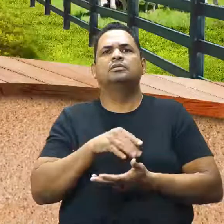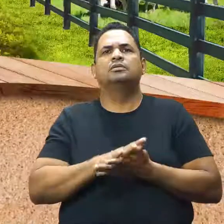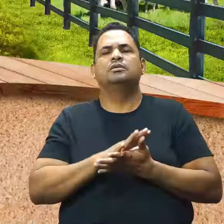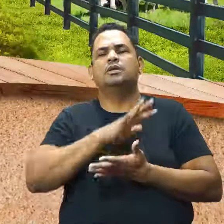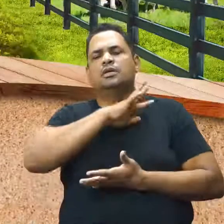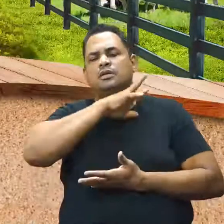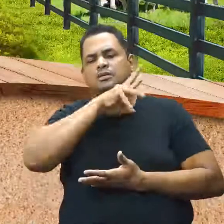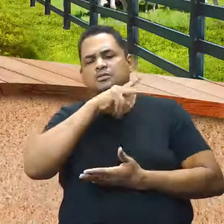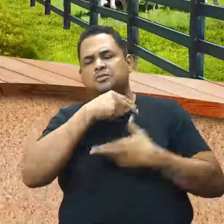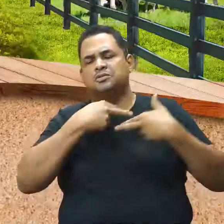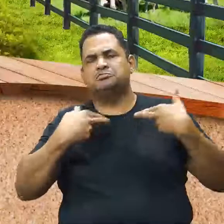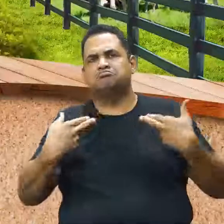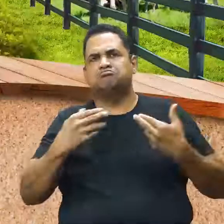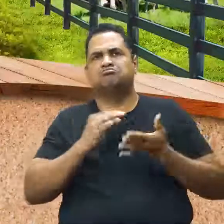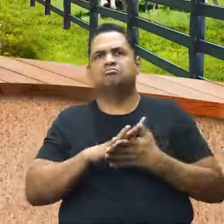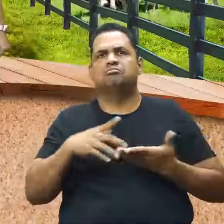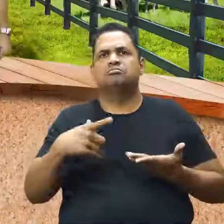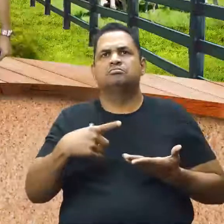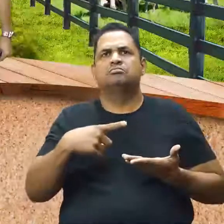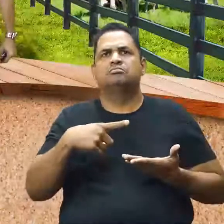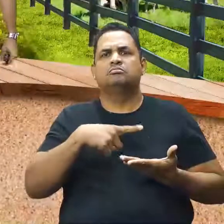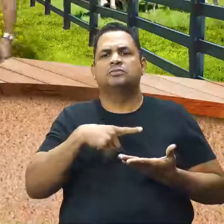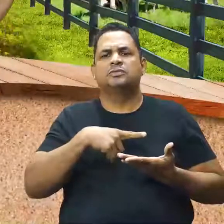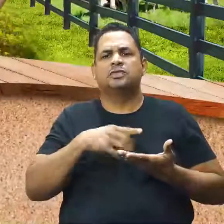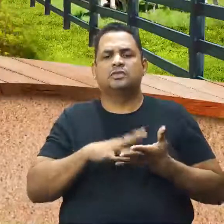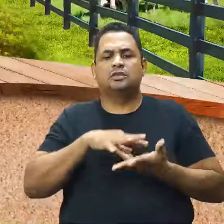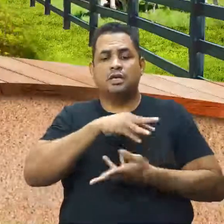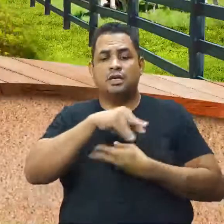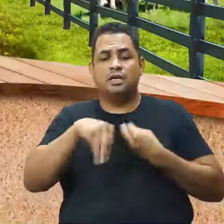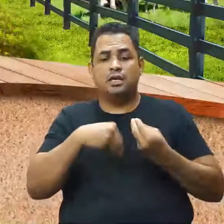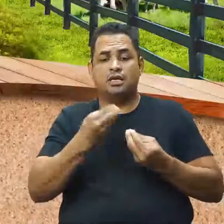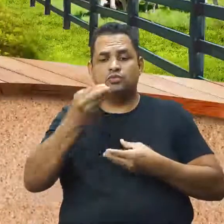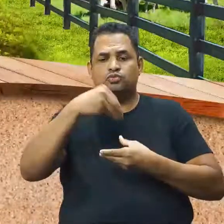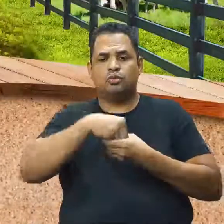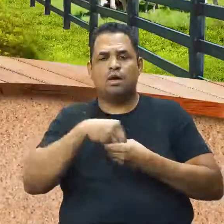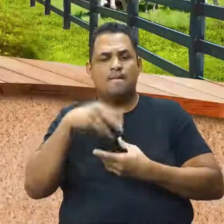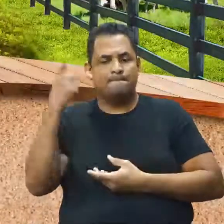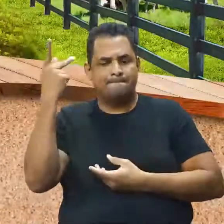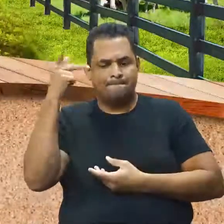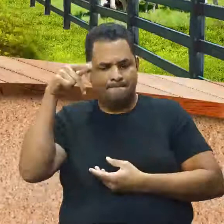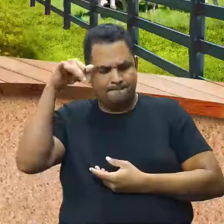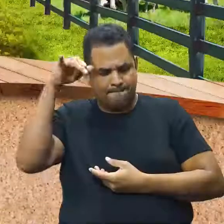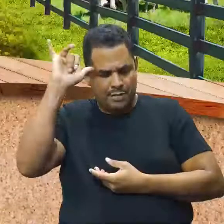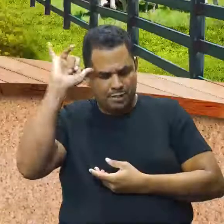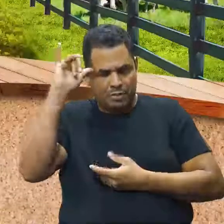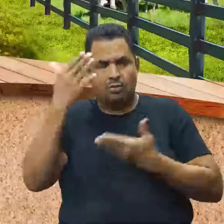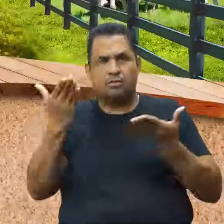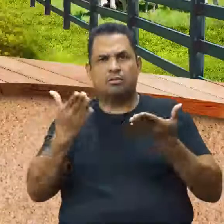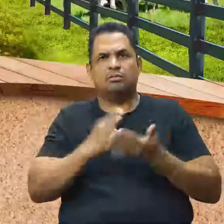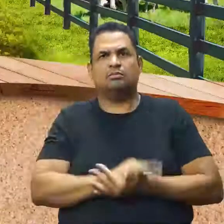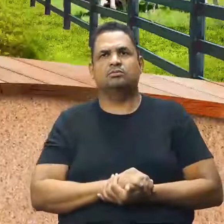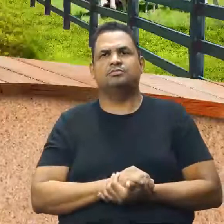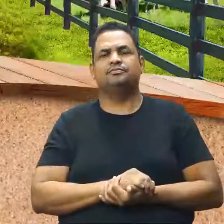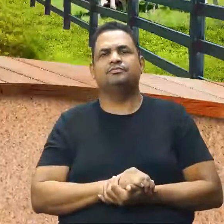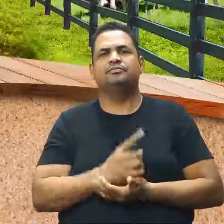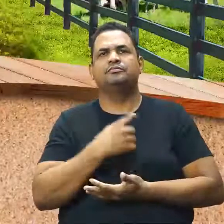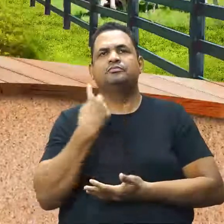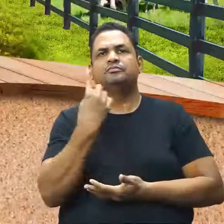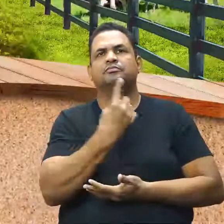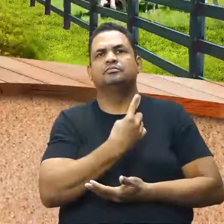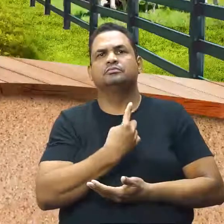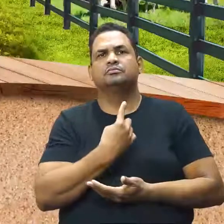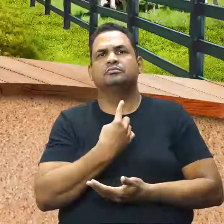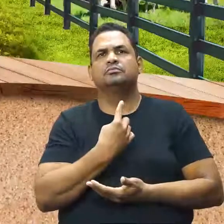animais são as atividades que envolvem a pecuária, lembra? E nessas atividades da pecuária, nós